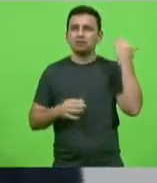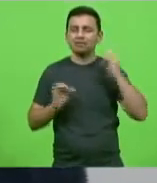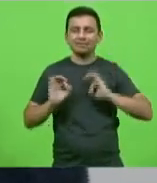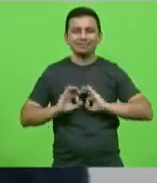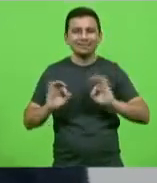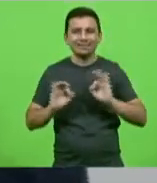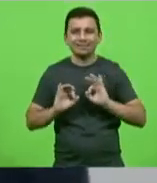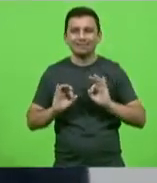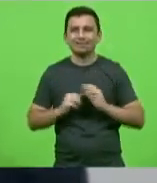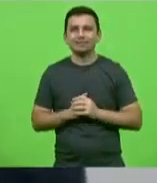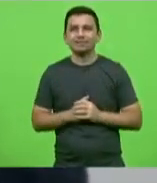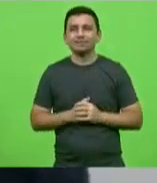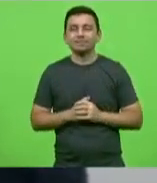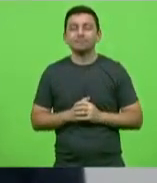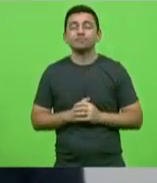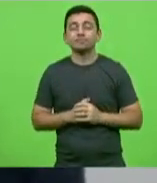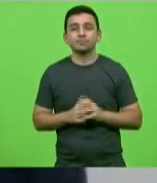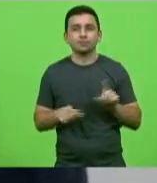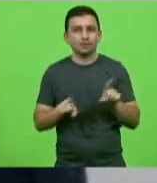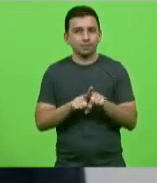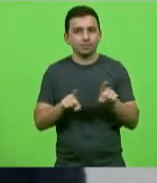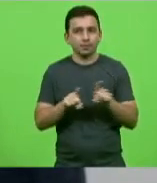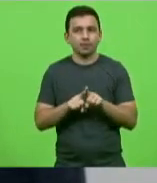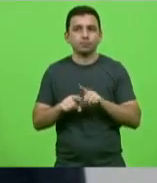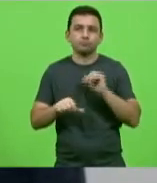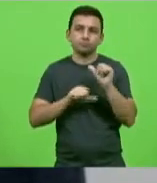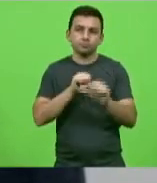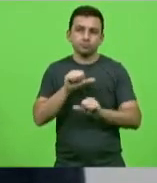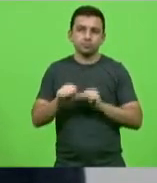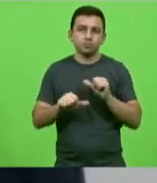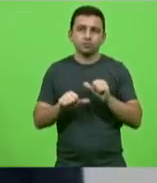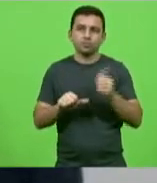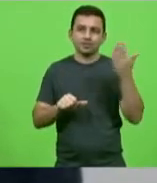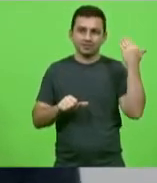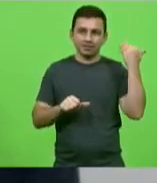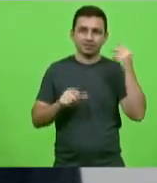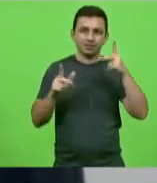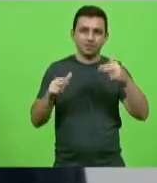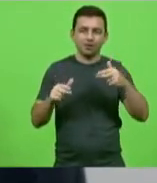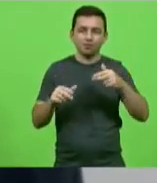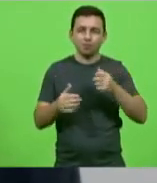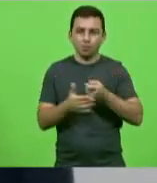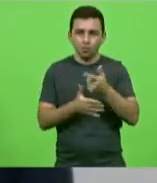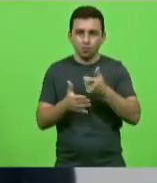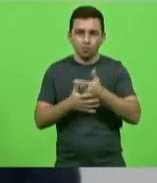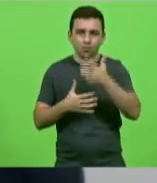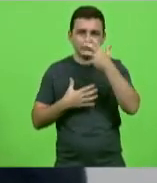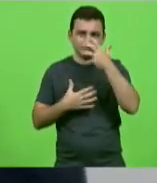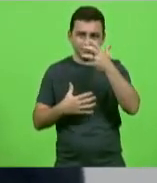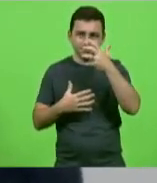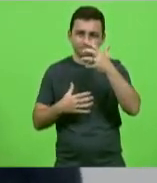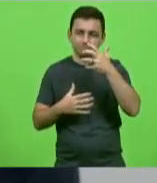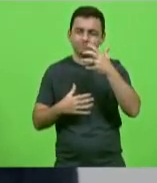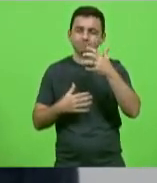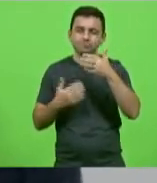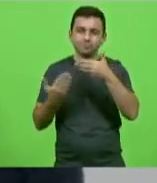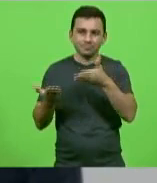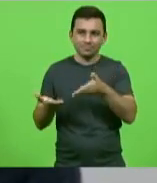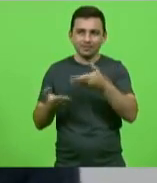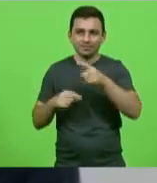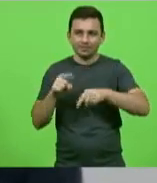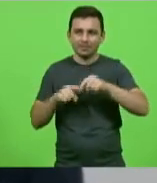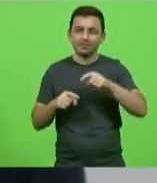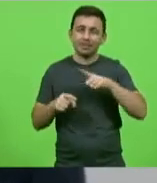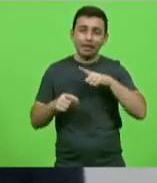constituída. Aqui vale o inverso do que antes foi afirmado no caso da compra dos ventiladores. Lá